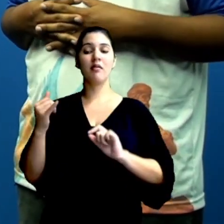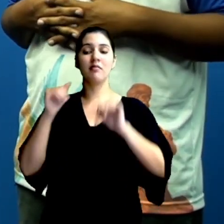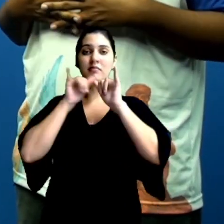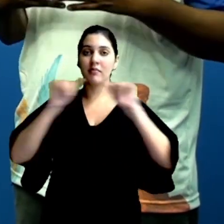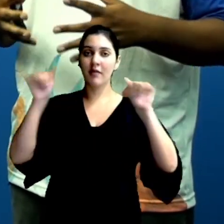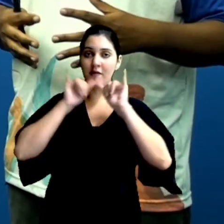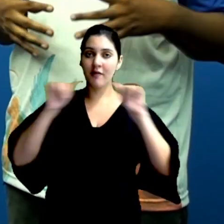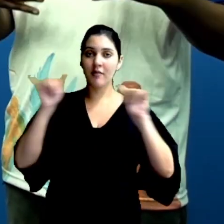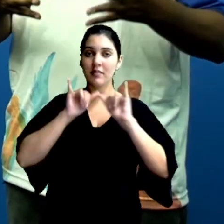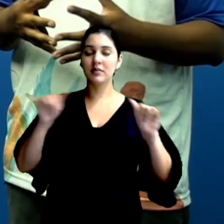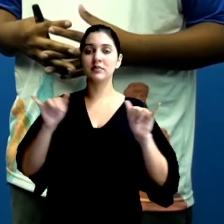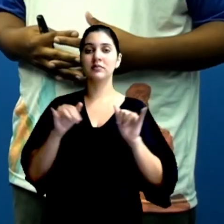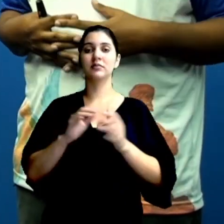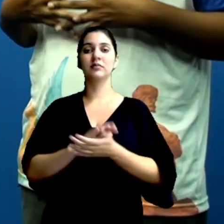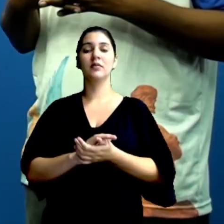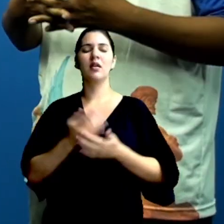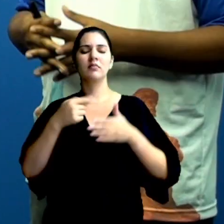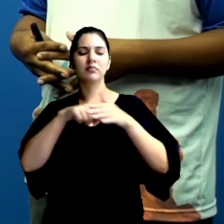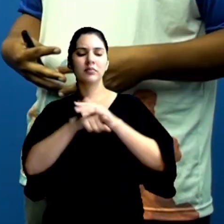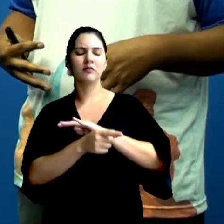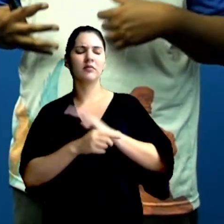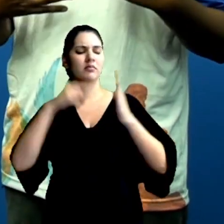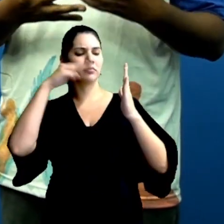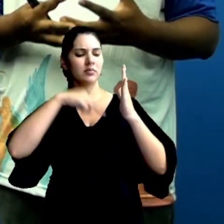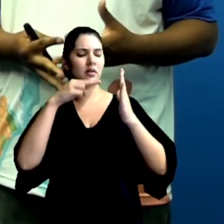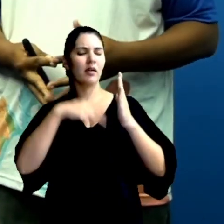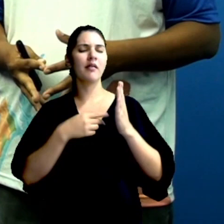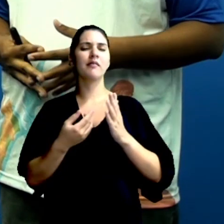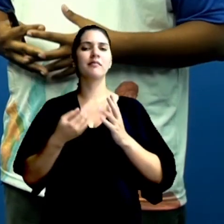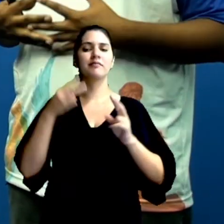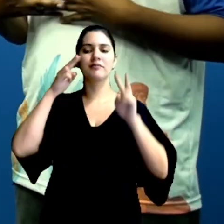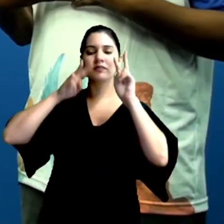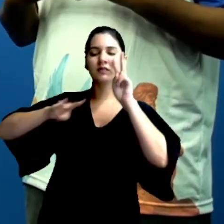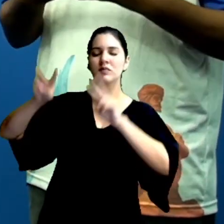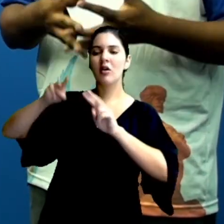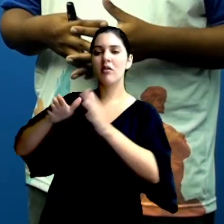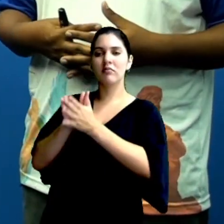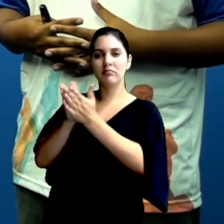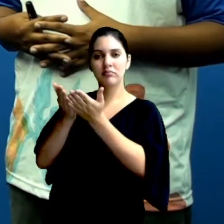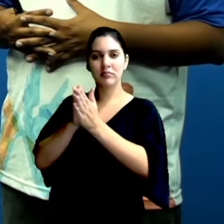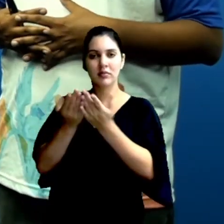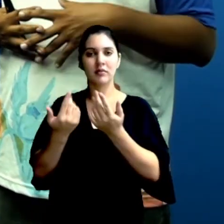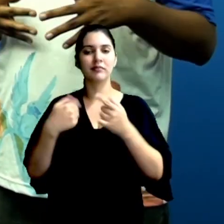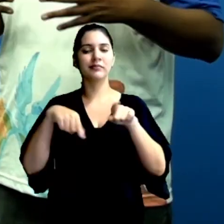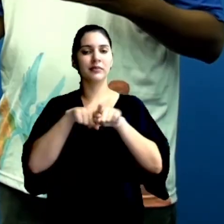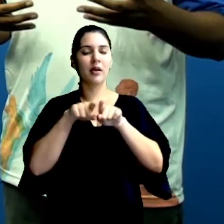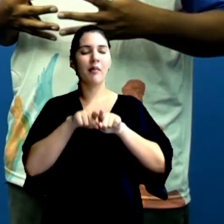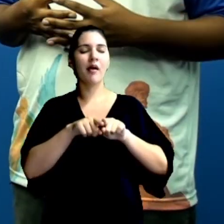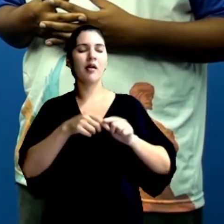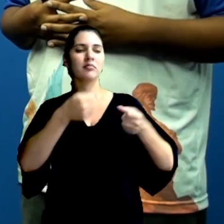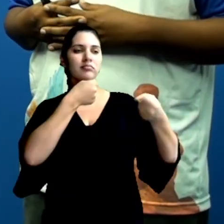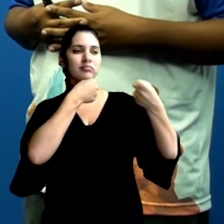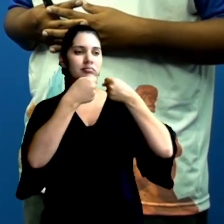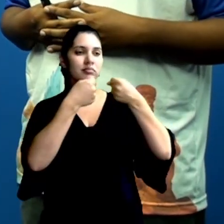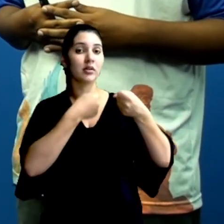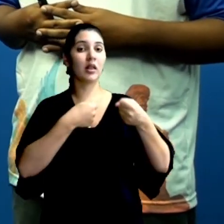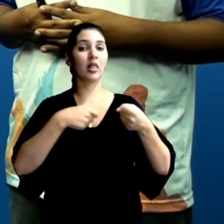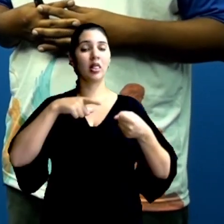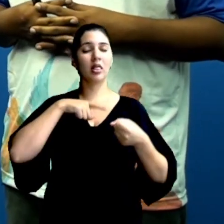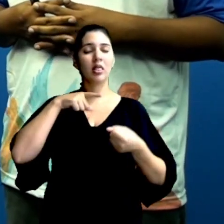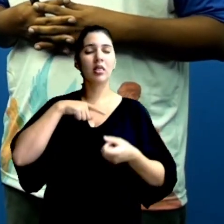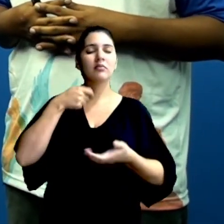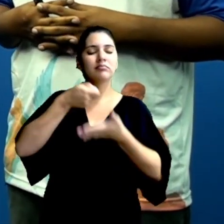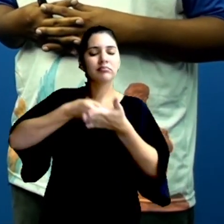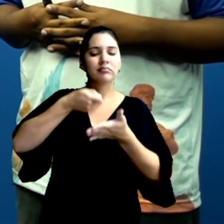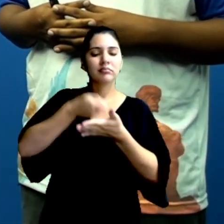informação, né? Então estudar, aprofunde um pouquinho mais, leia um pouco mais, vejam os livros, vejam os telejornais, tentem se inteirar um pouco mais